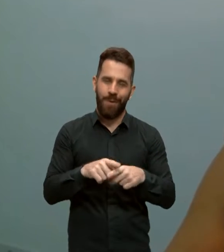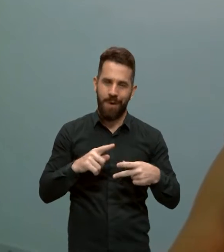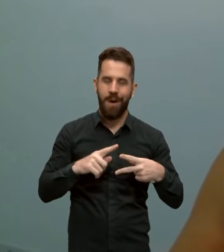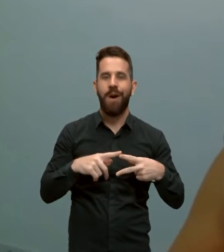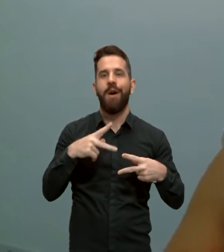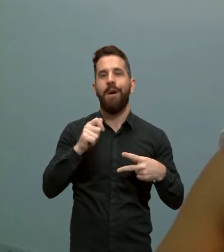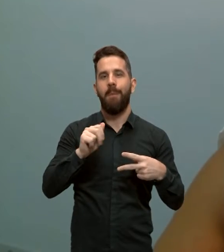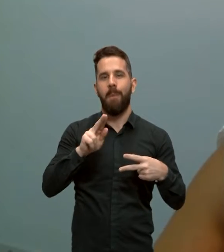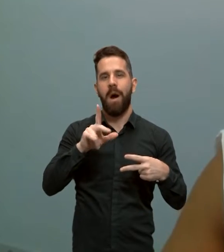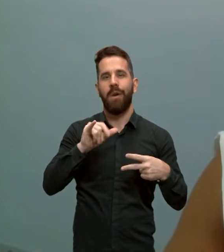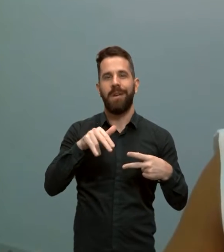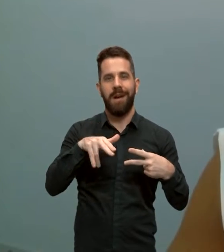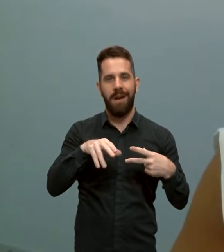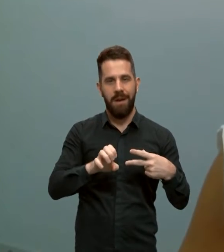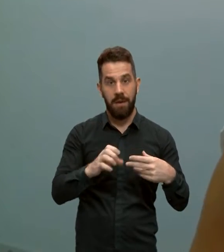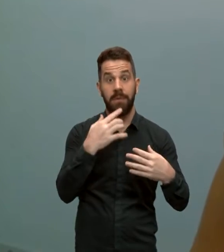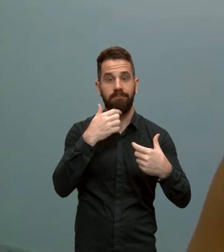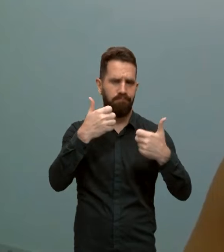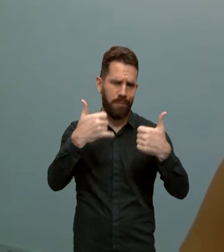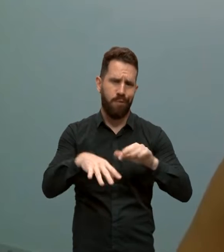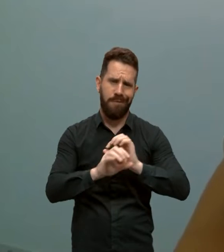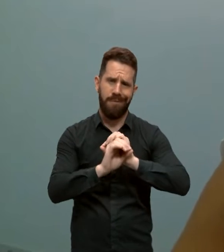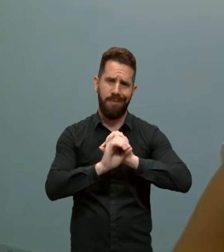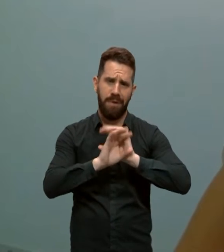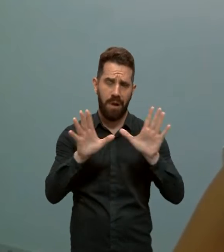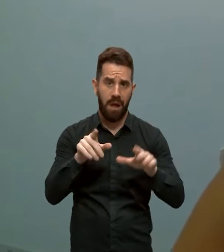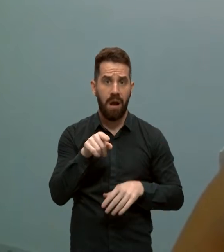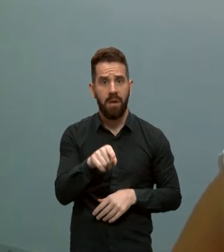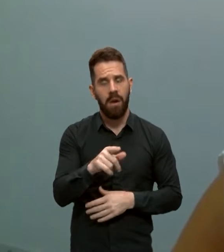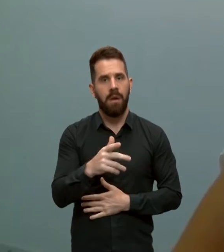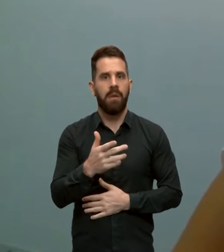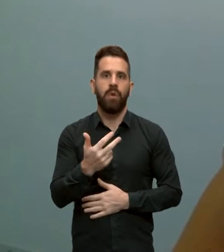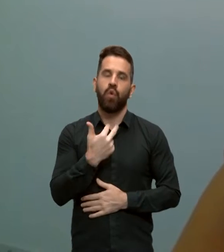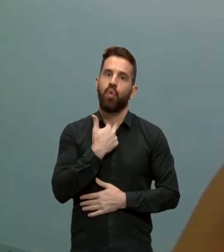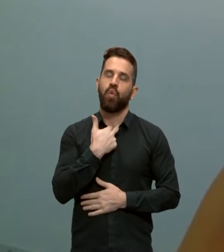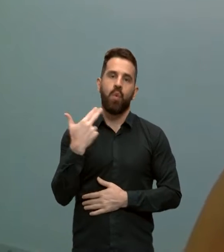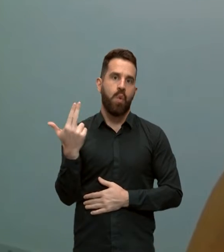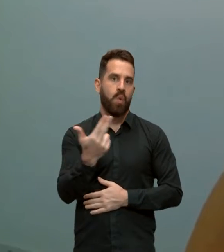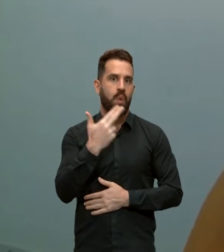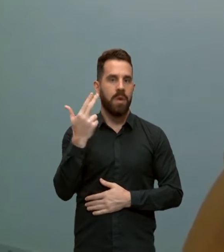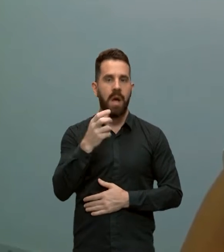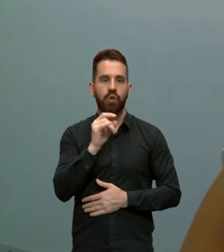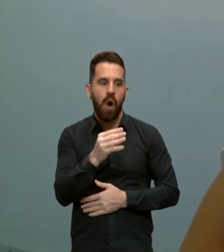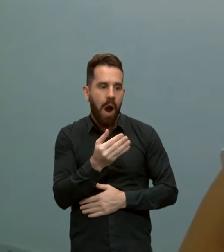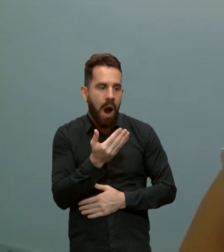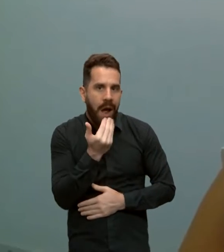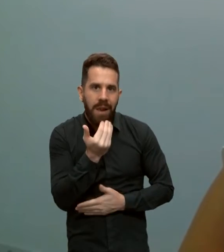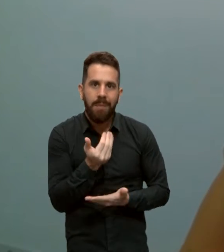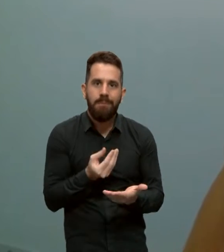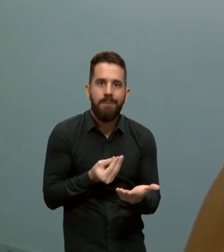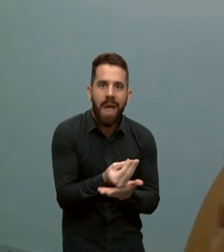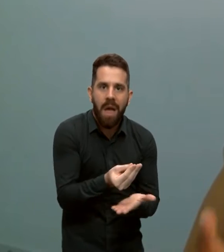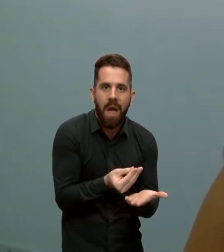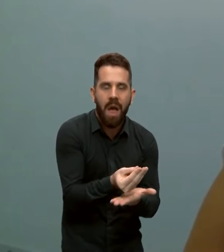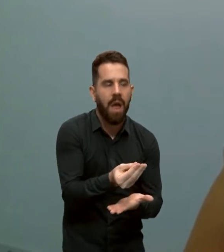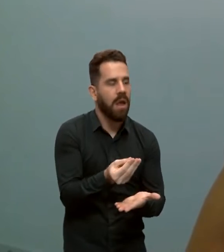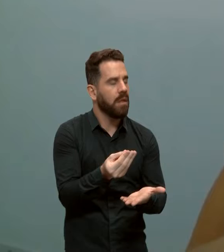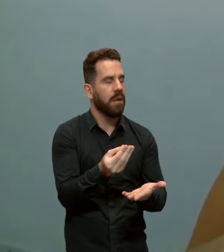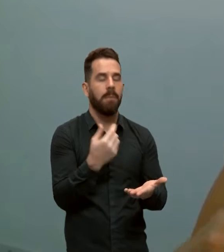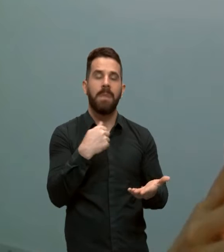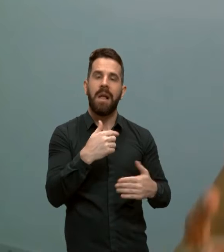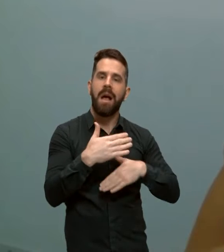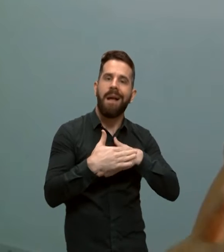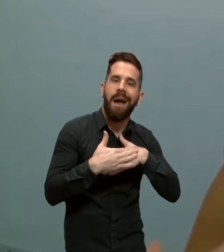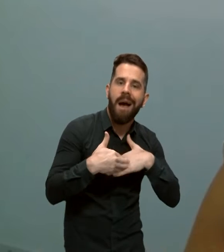forma muito, muito clara, que não basta alimentar, precisa ser dado carinho para esse animal,